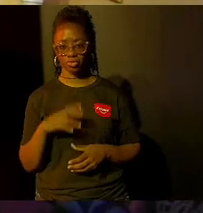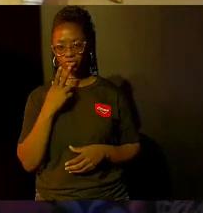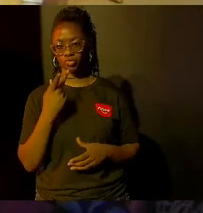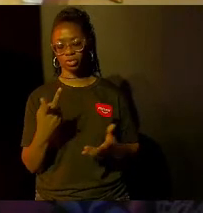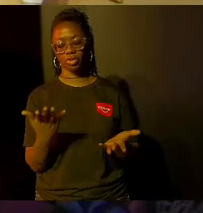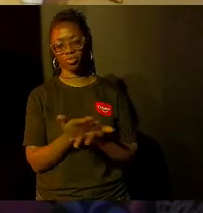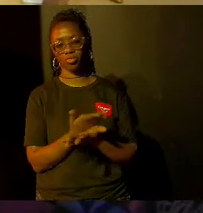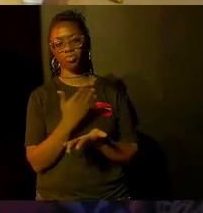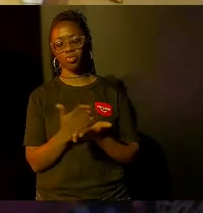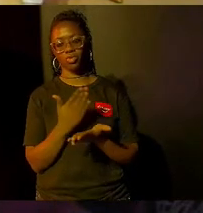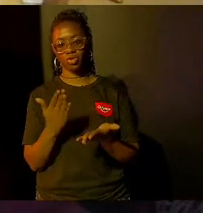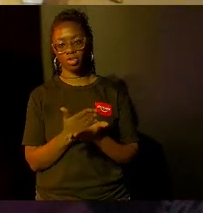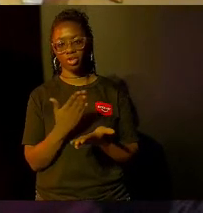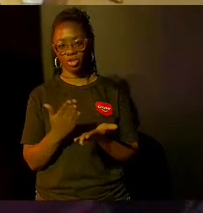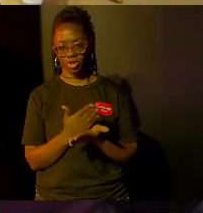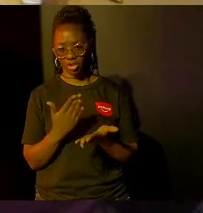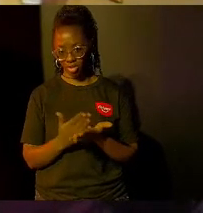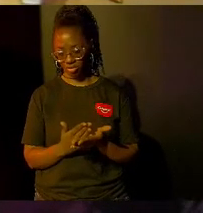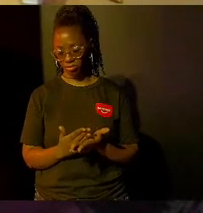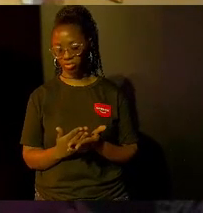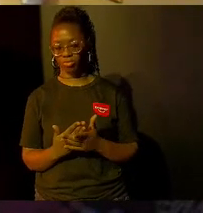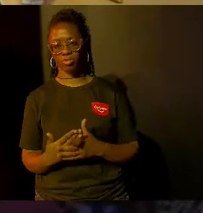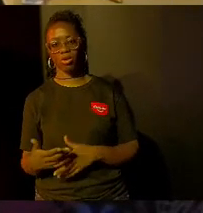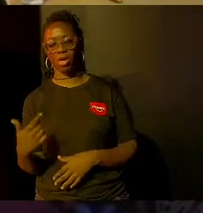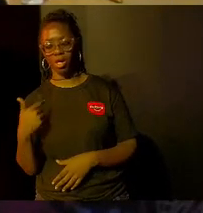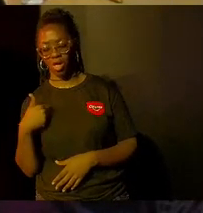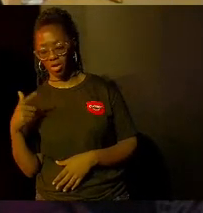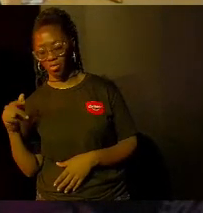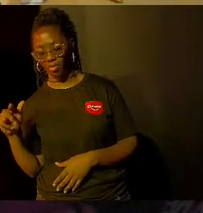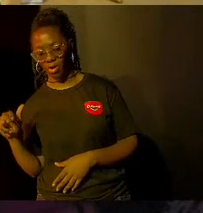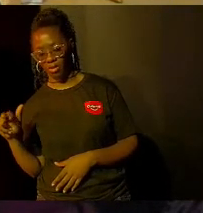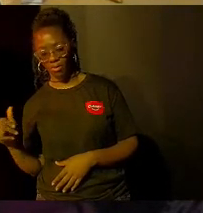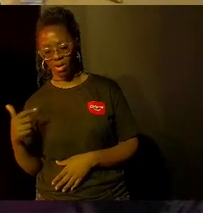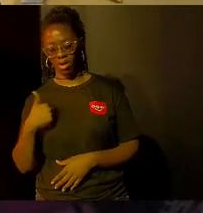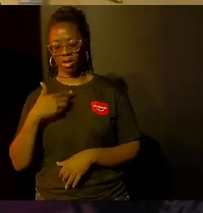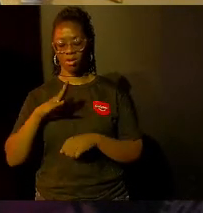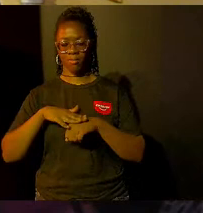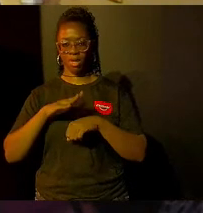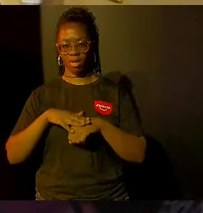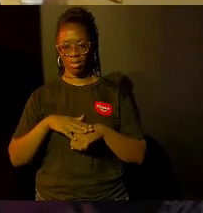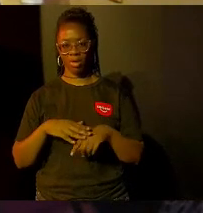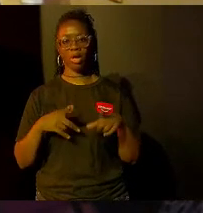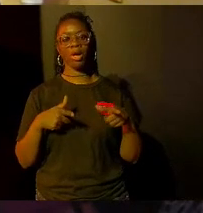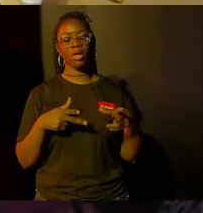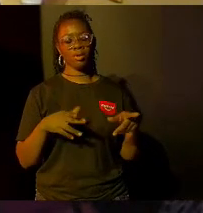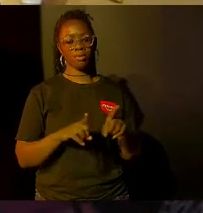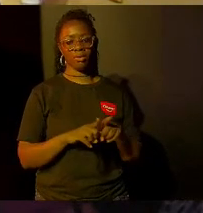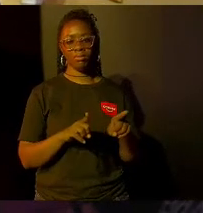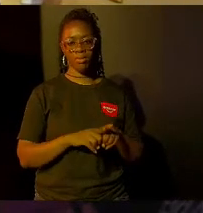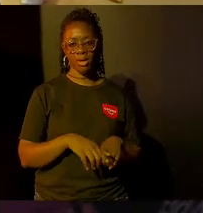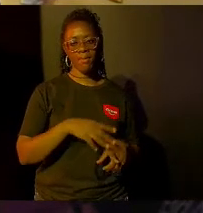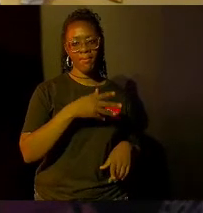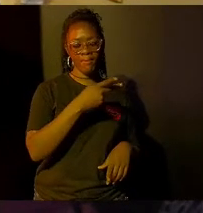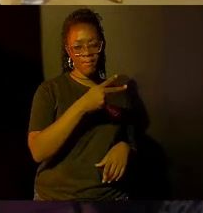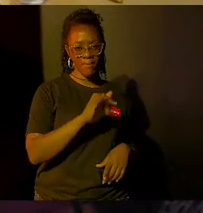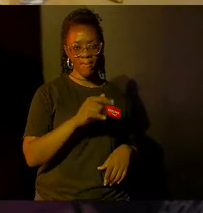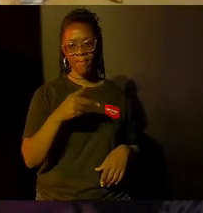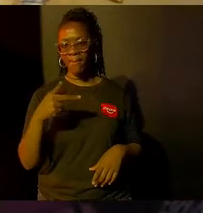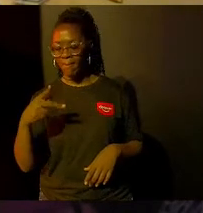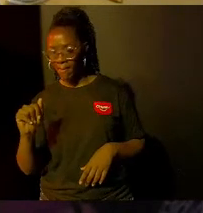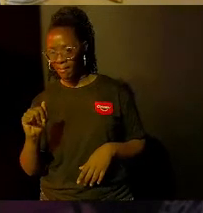meu irmão eu mesmo um livro Como o pai pai significa para